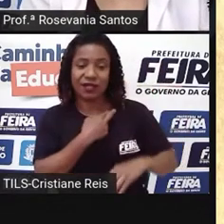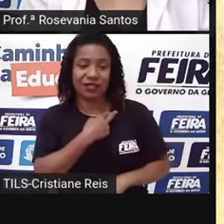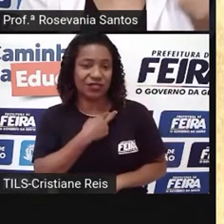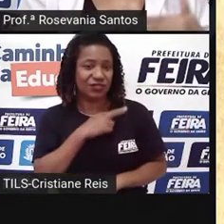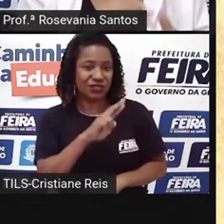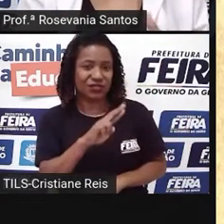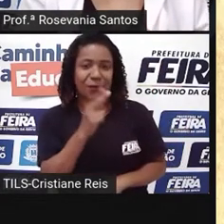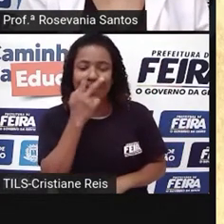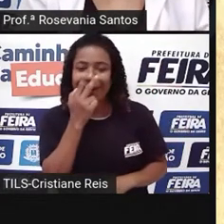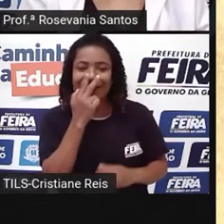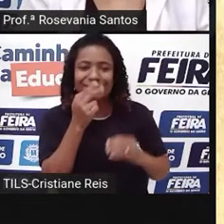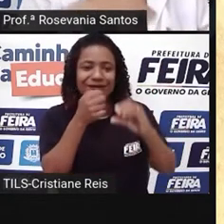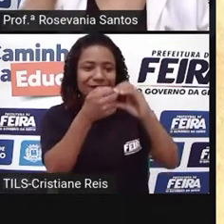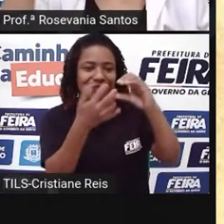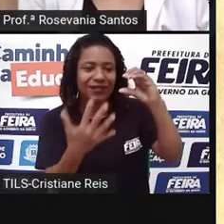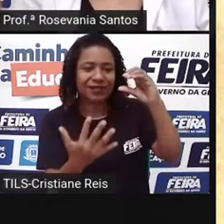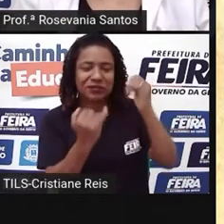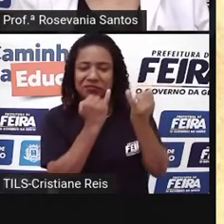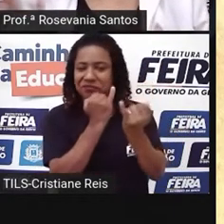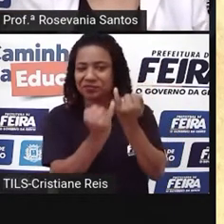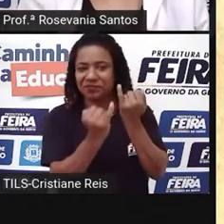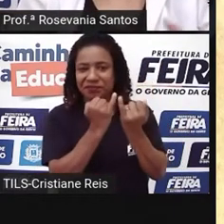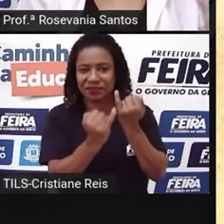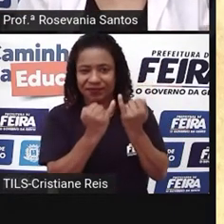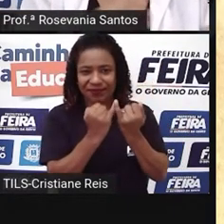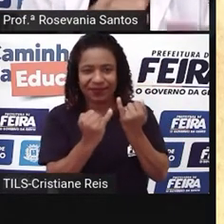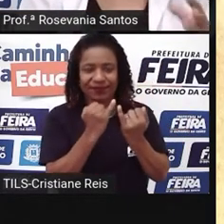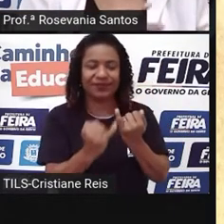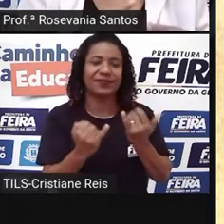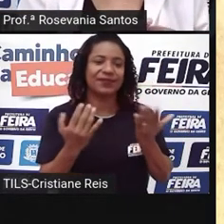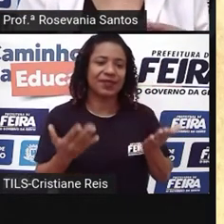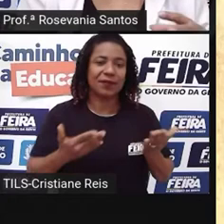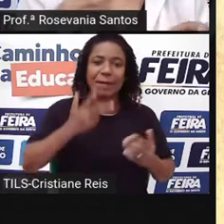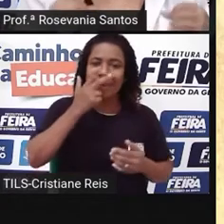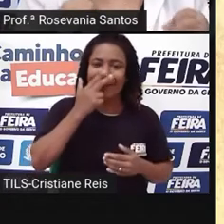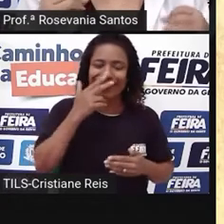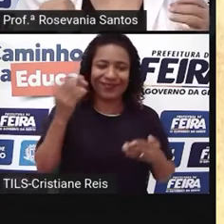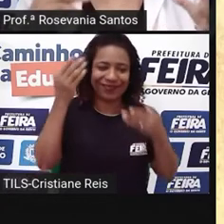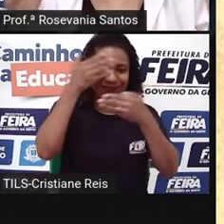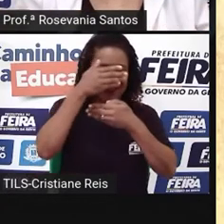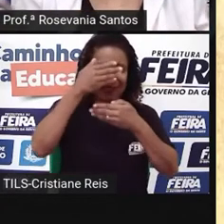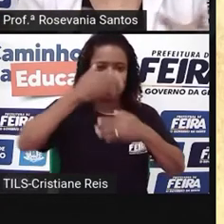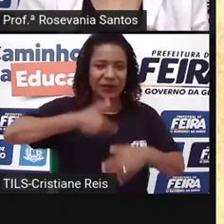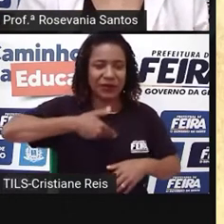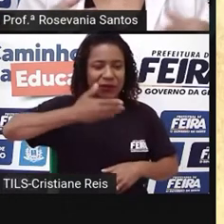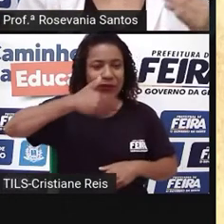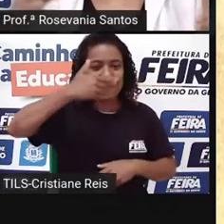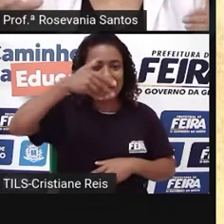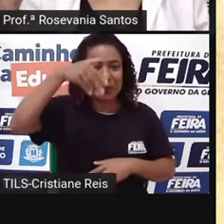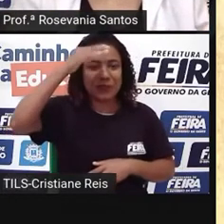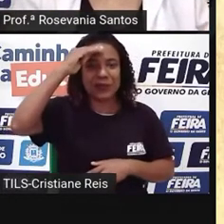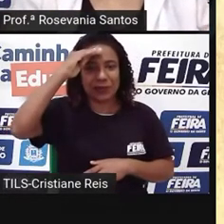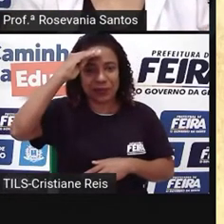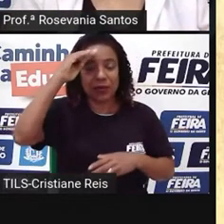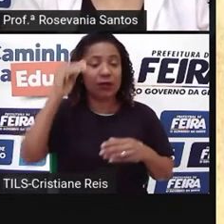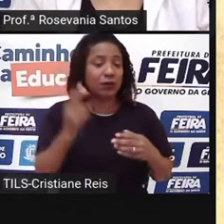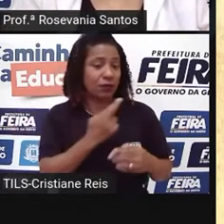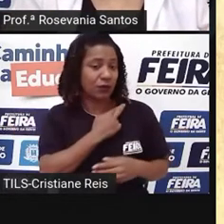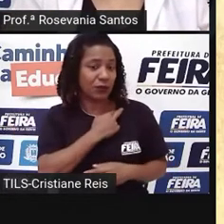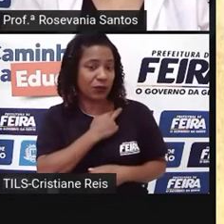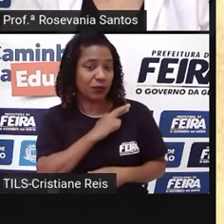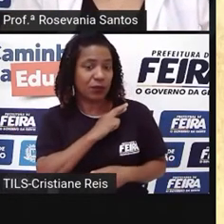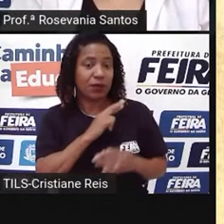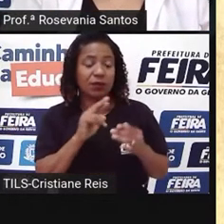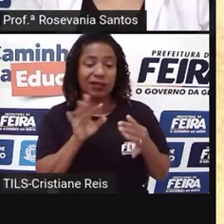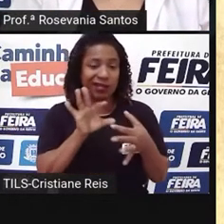já pega, né, essa característica, né, do Oriente Médio, já traz lá as religiões muçulmanas, né, ligadas ao